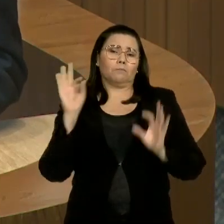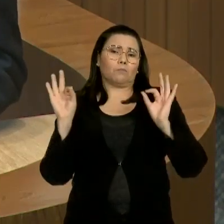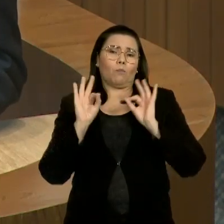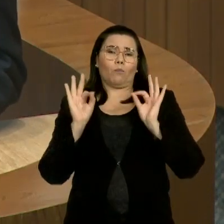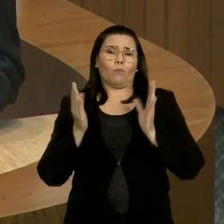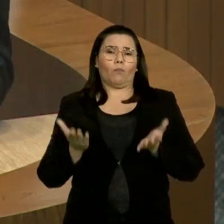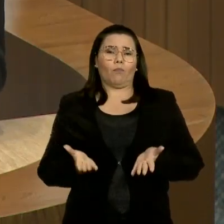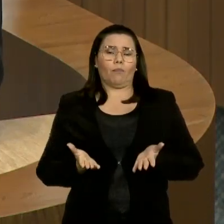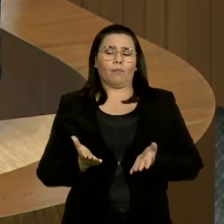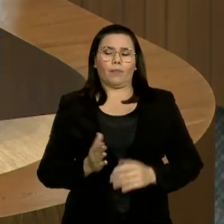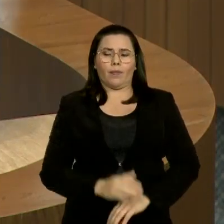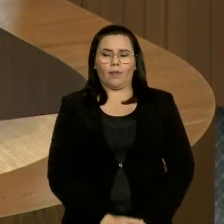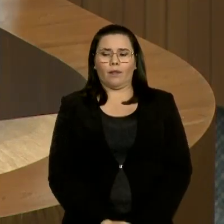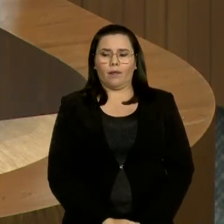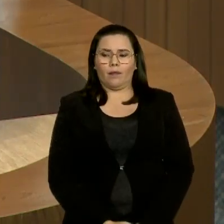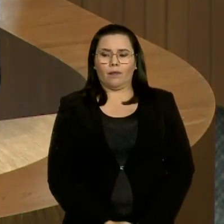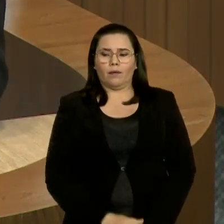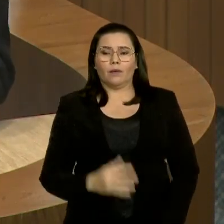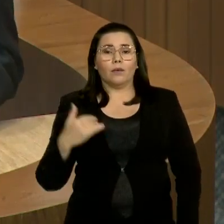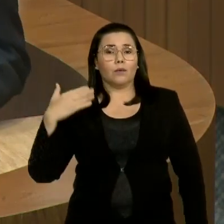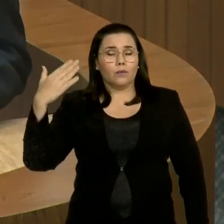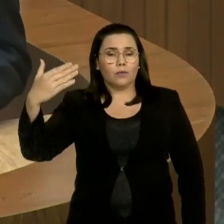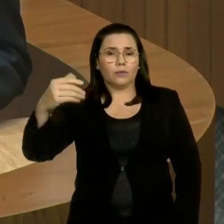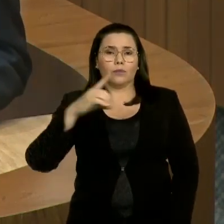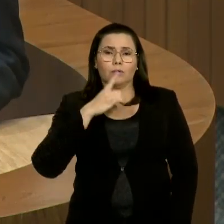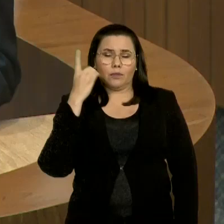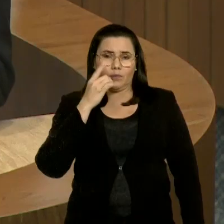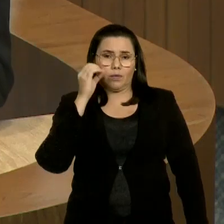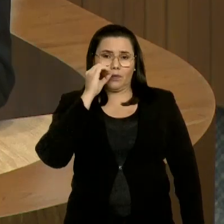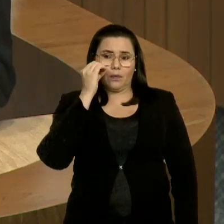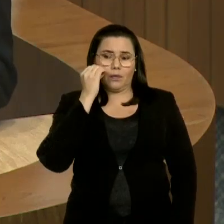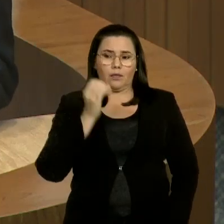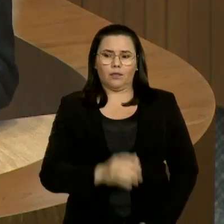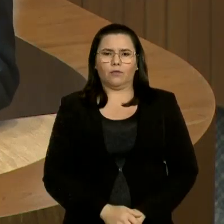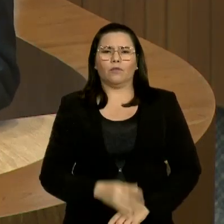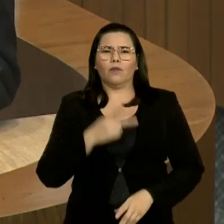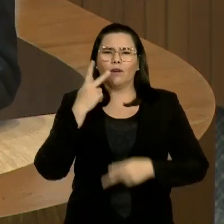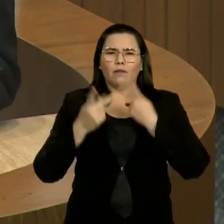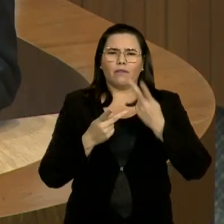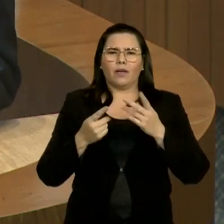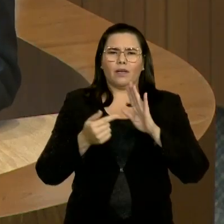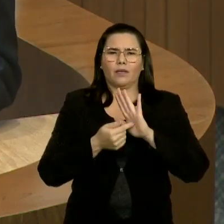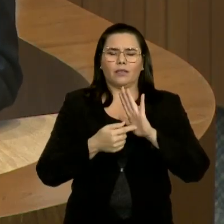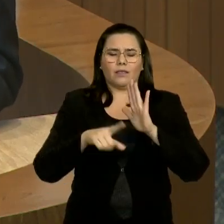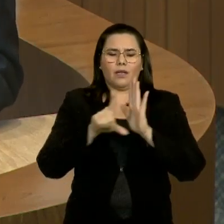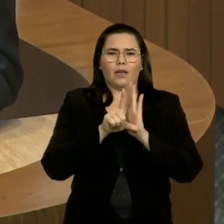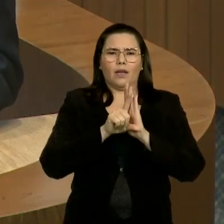outro quando o deputado faz referência a lei complementar